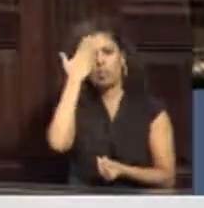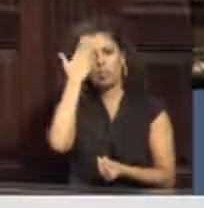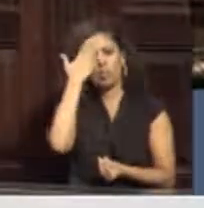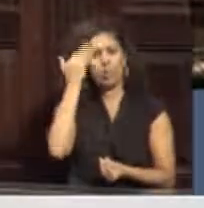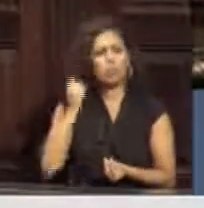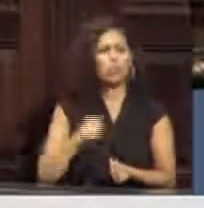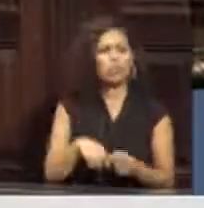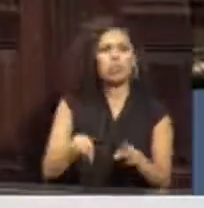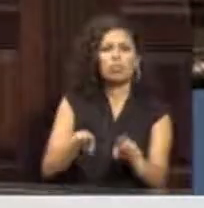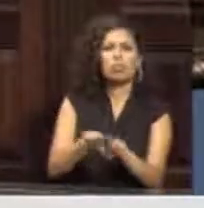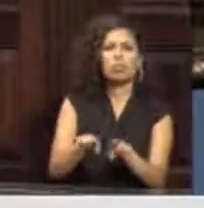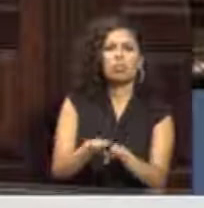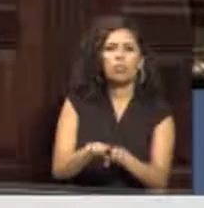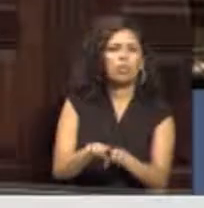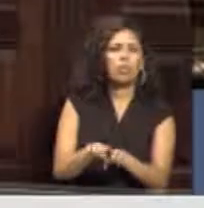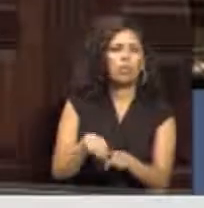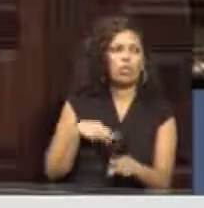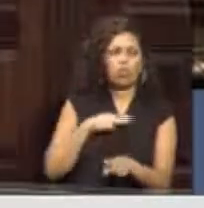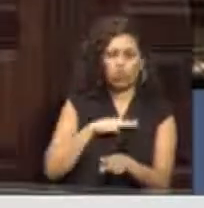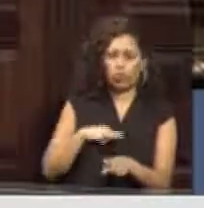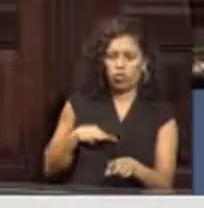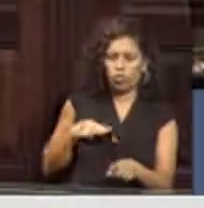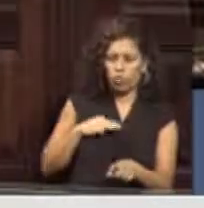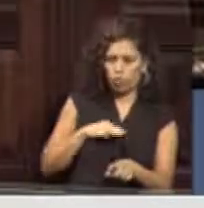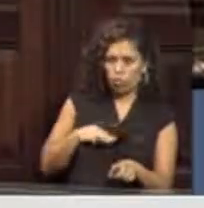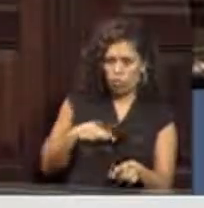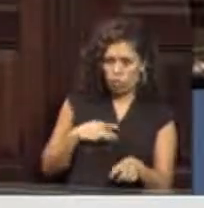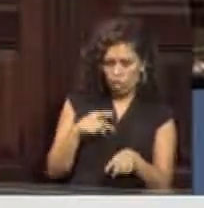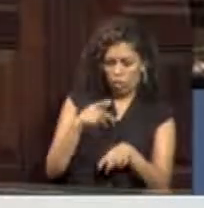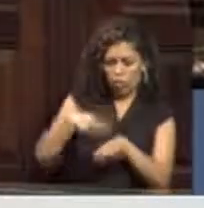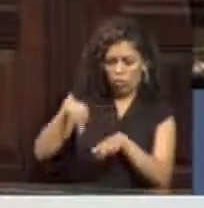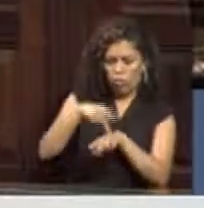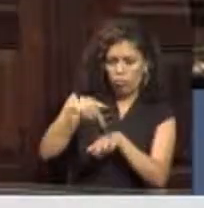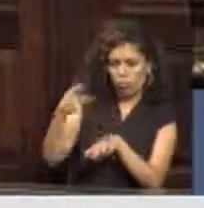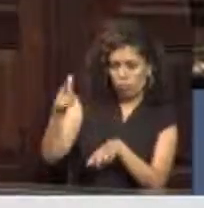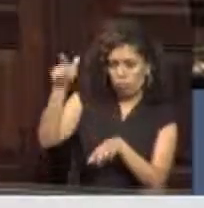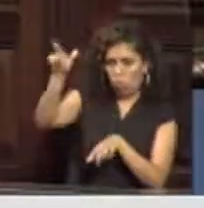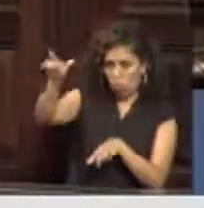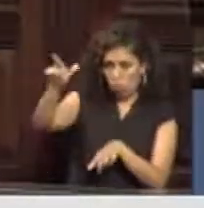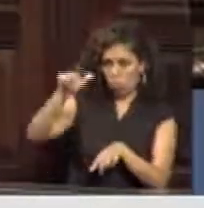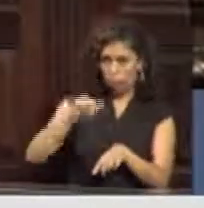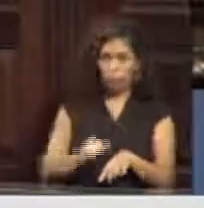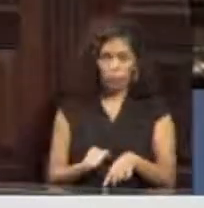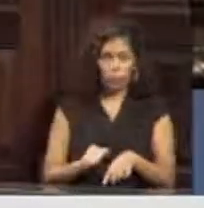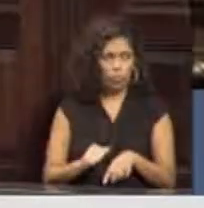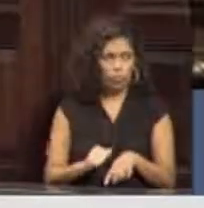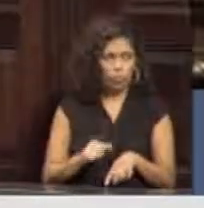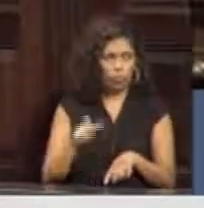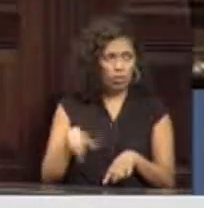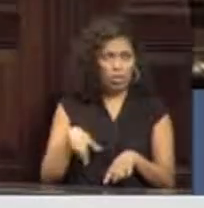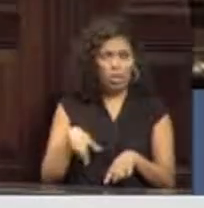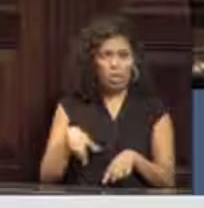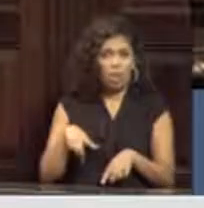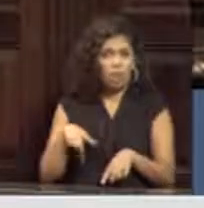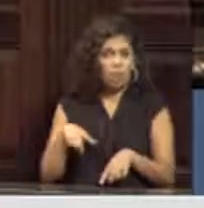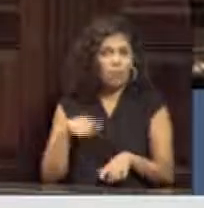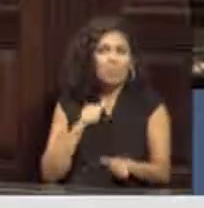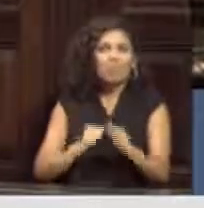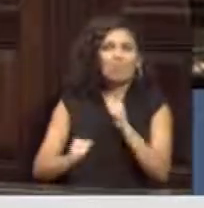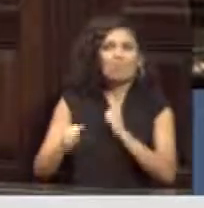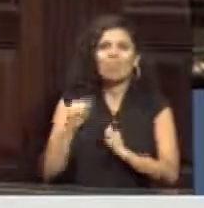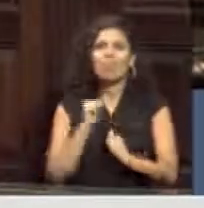que também o Ministério das Relações Exteriores é um dos maiores interessados, os